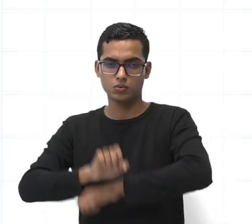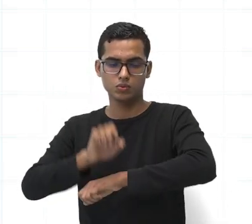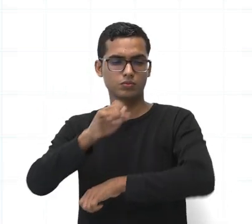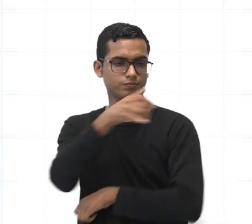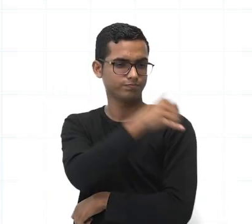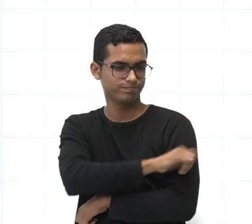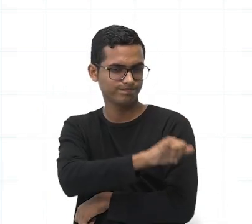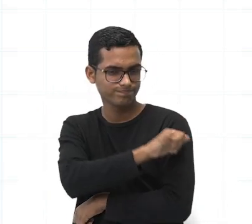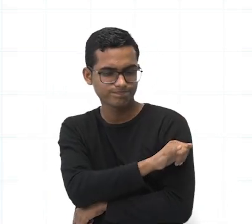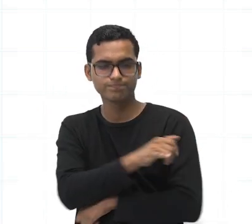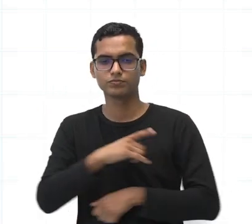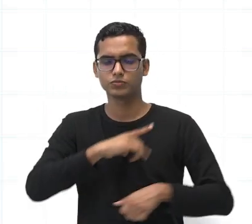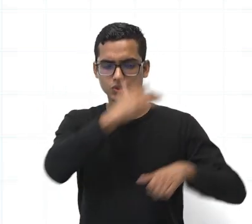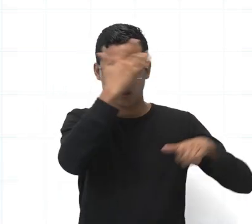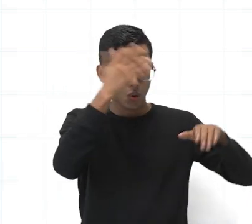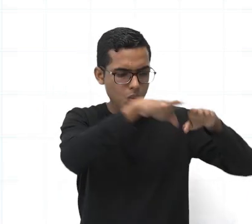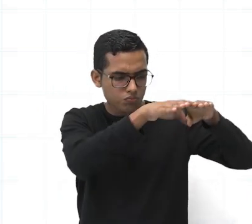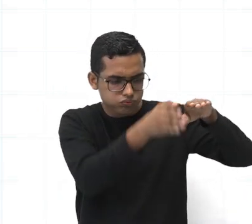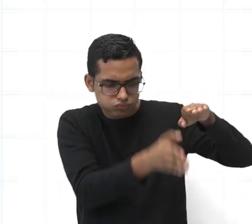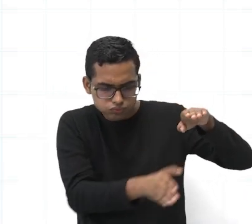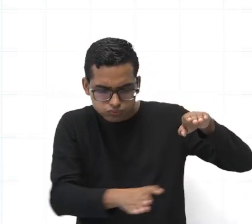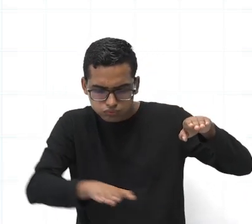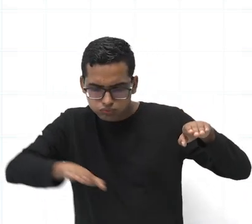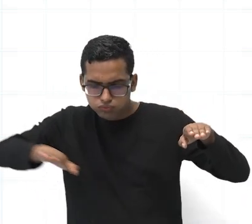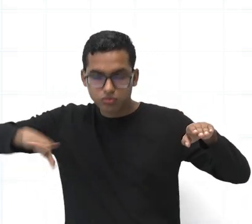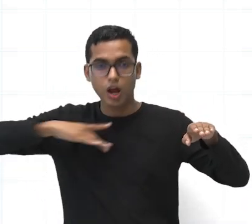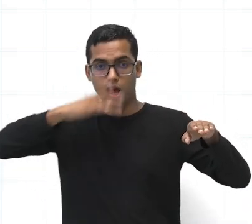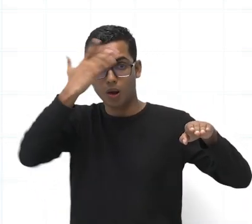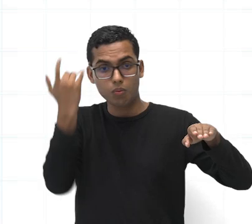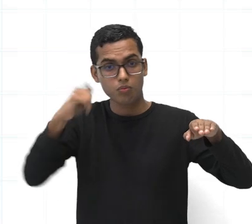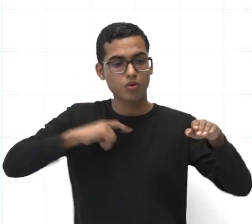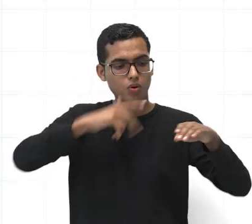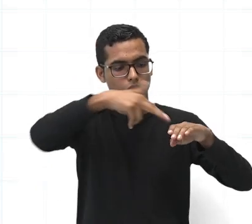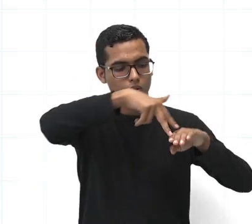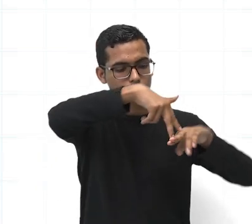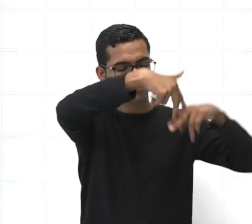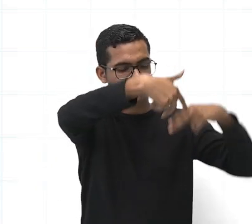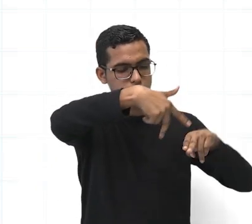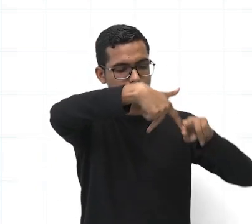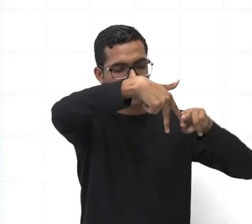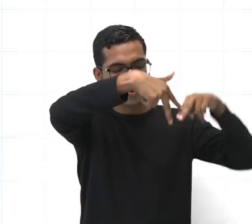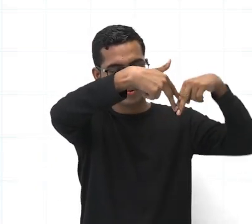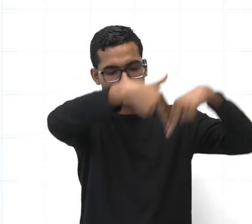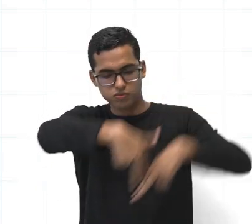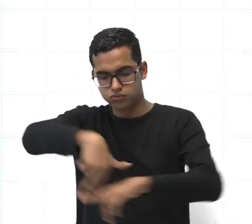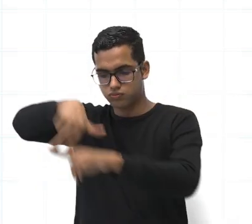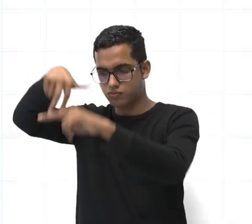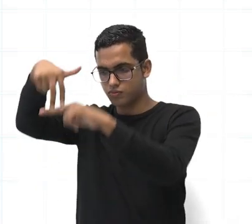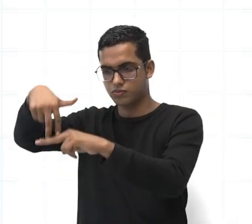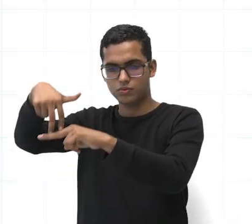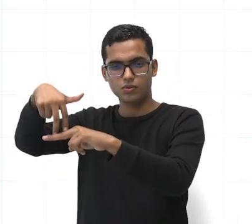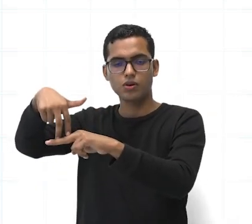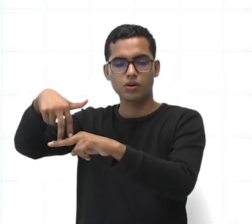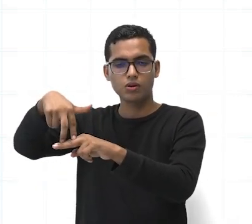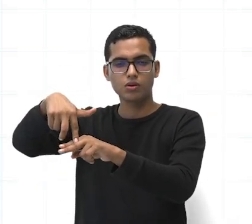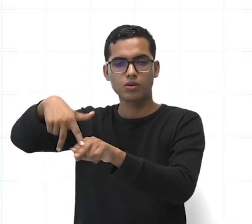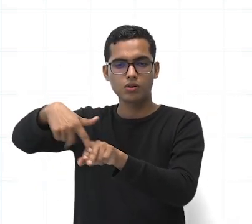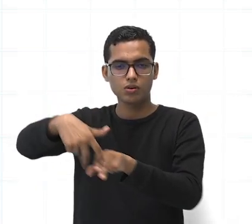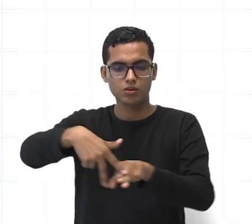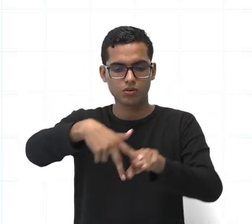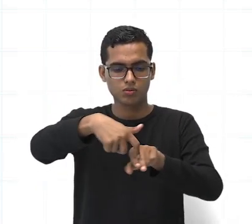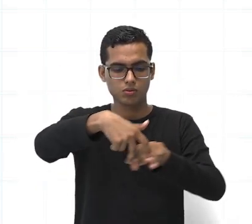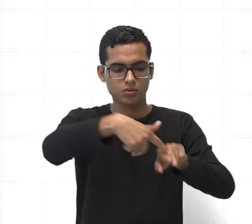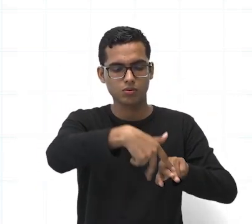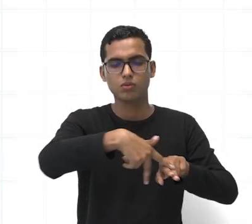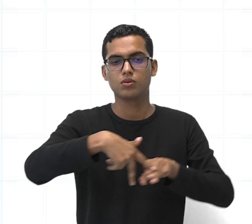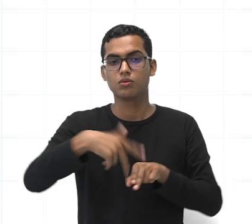realmente puderam ali praticar o nosso skate, tá? E esse esporte se consolidou nos anos